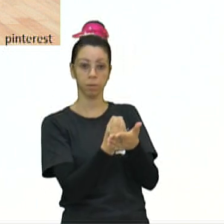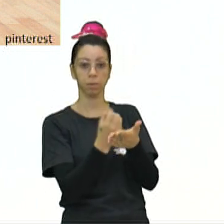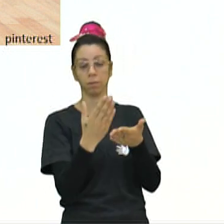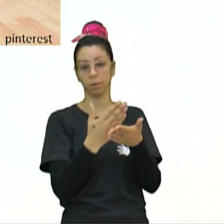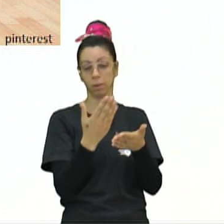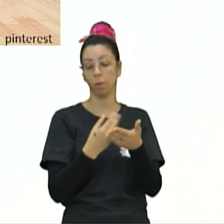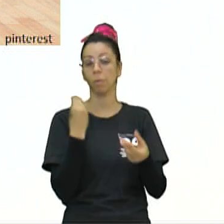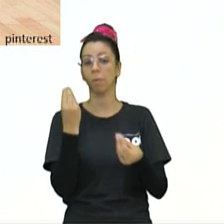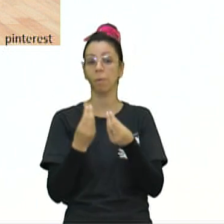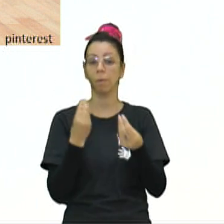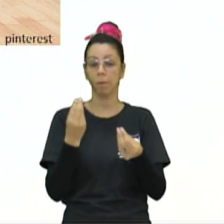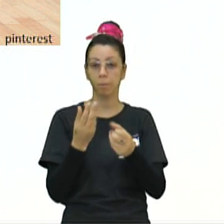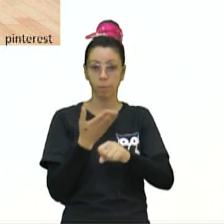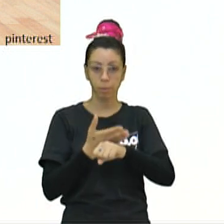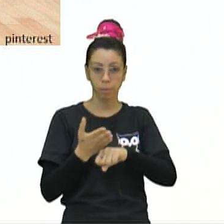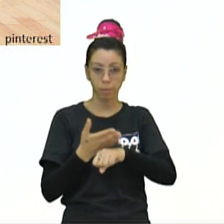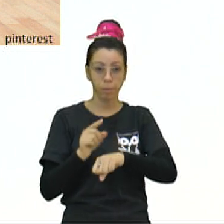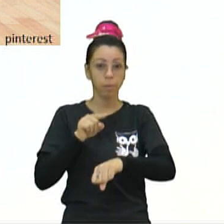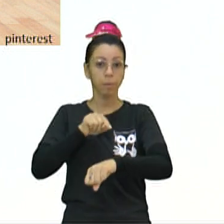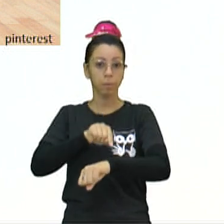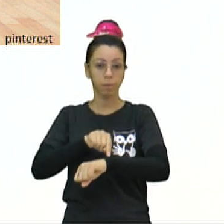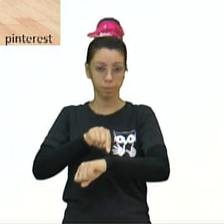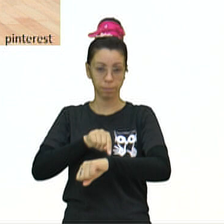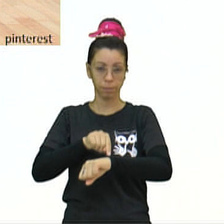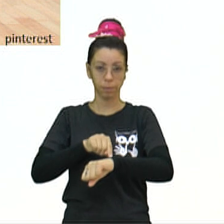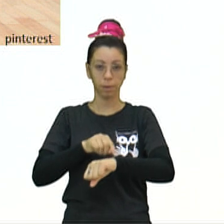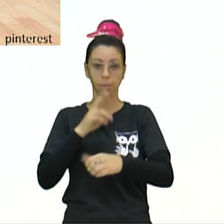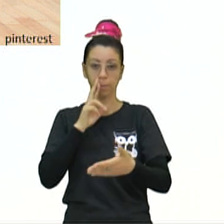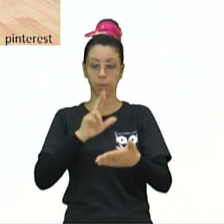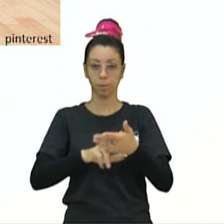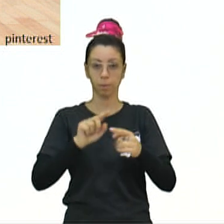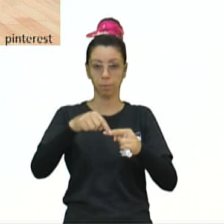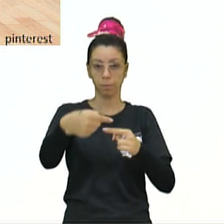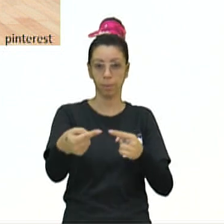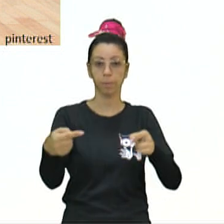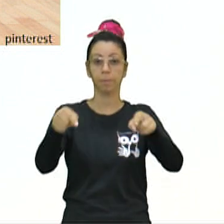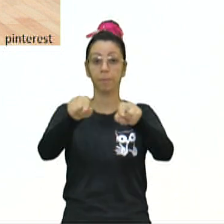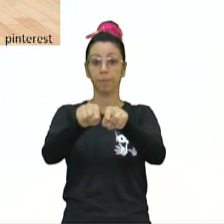caracteriza o Pilates solo. Vão ter um tempo para realizar essa atividade e já voltamos.